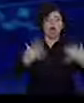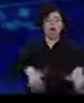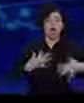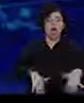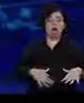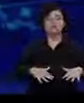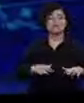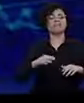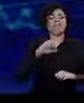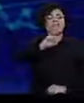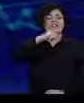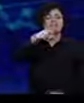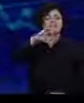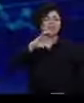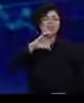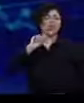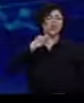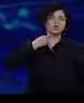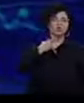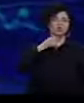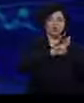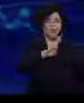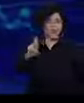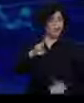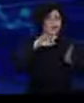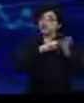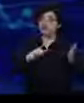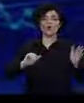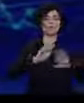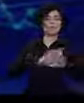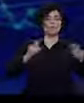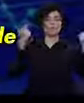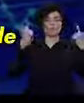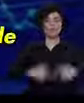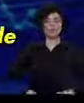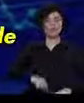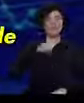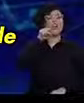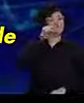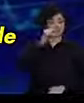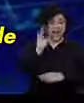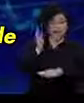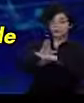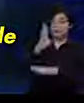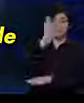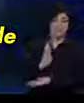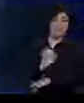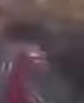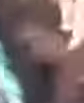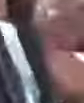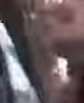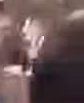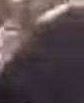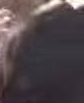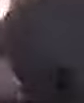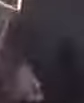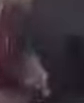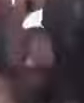Do SPC, do Serasa. O senhor mais endividou a garotada do que deu ensino de qualidade.